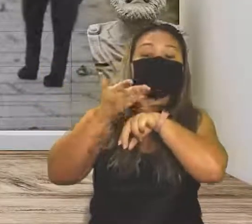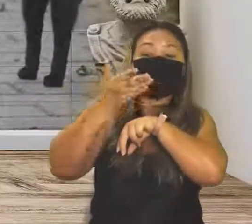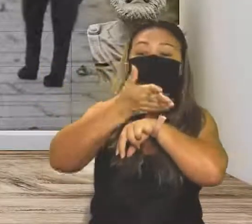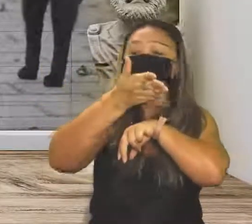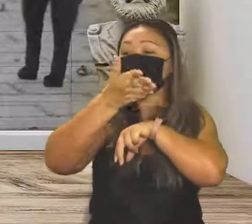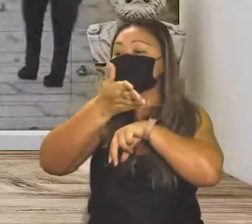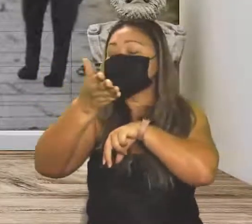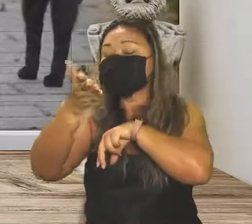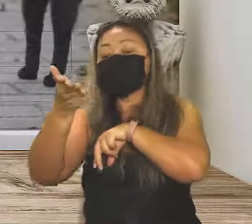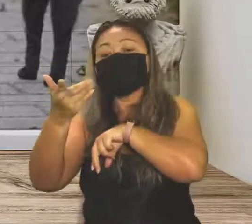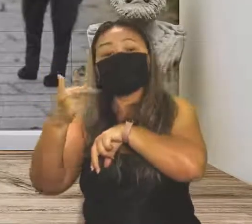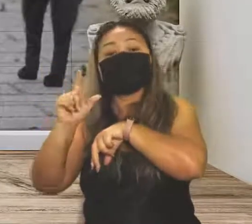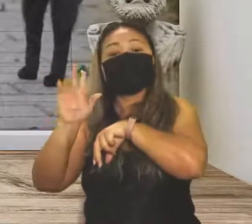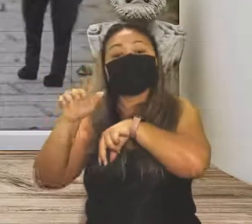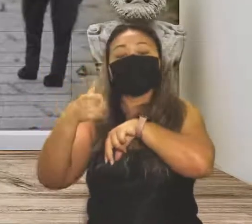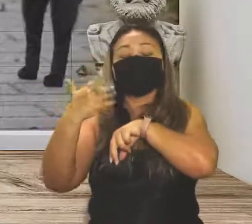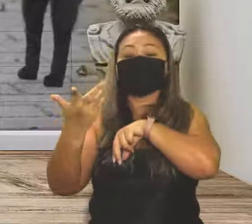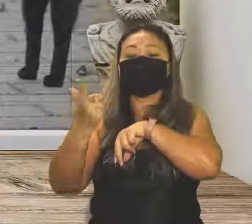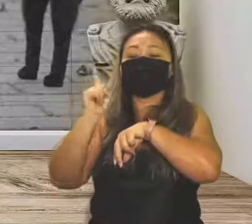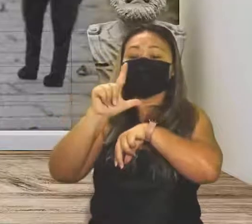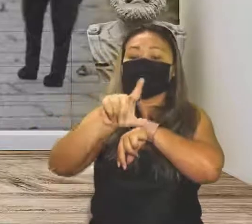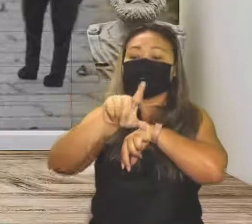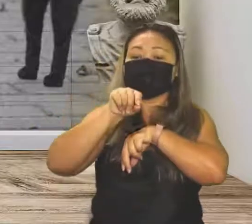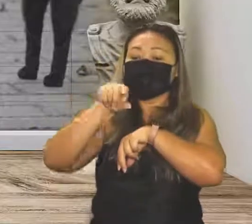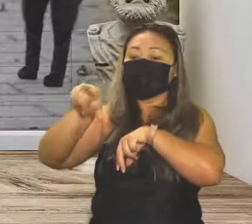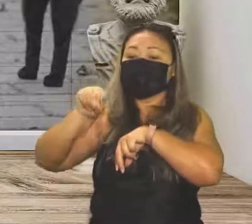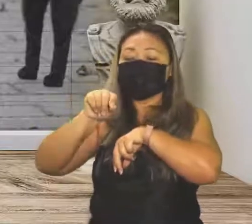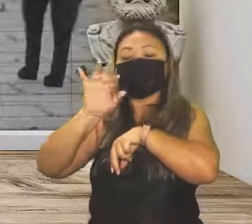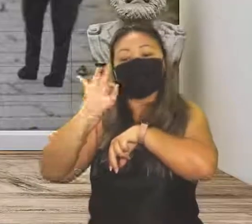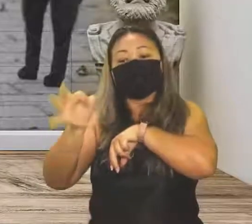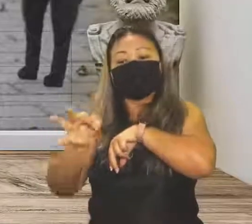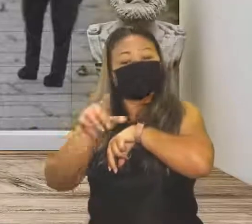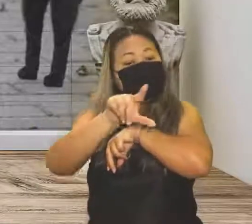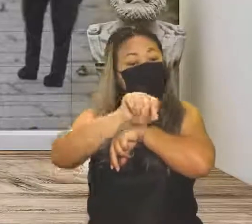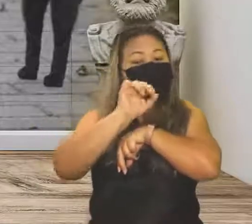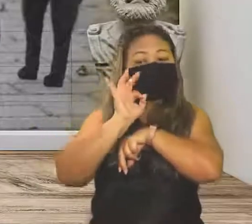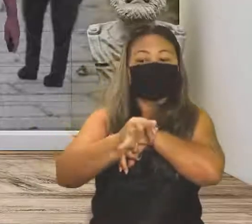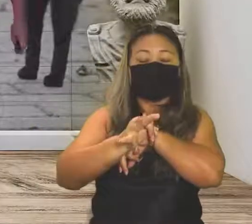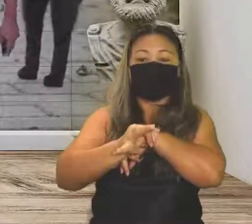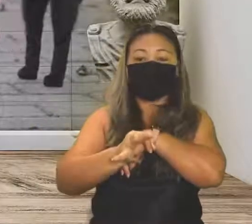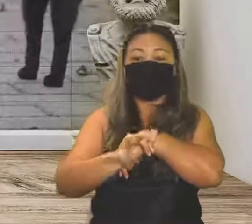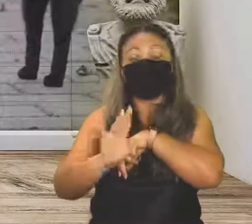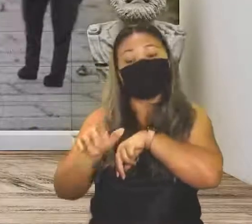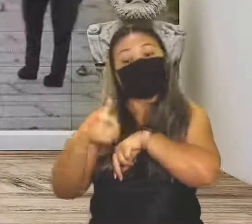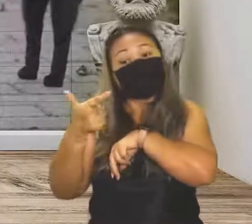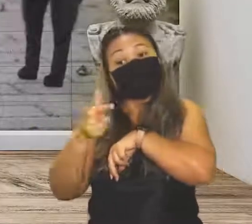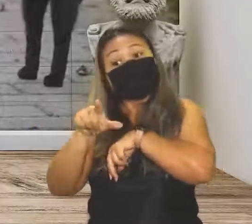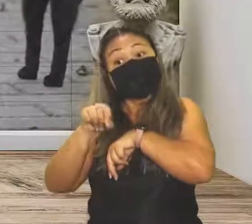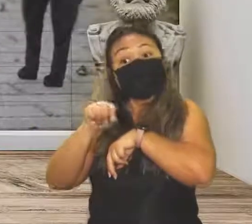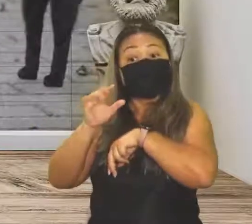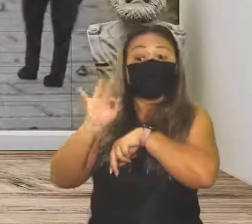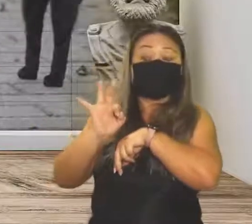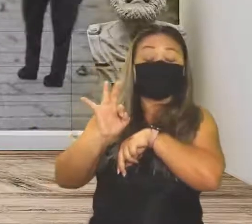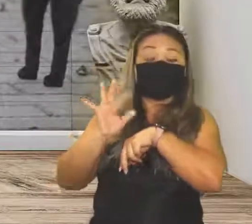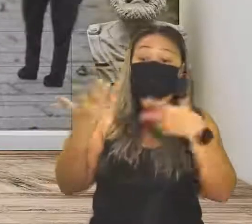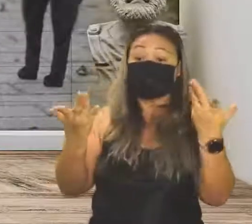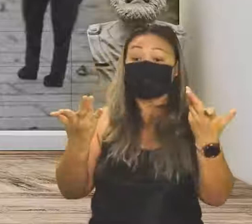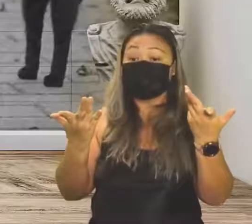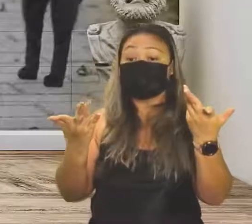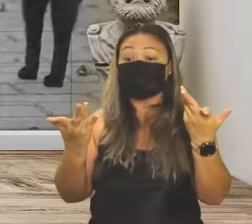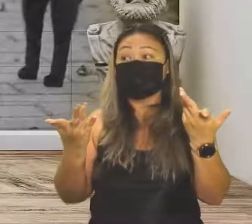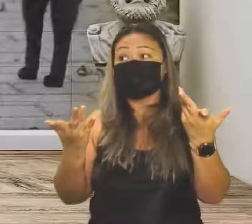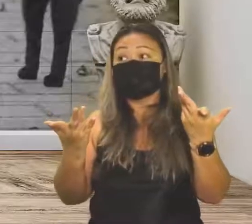para você tomar a sua decisão acertada. Eu vou por esse caminho? Será que eu vou por esse? Eu